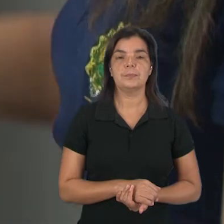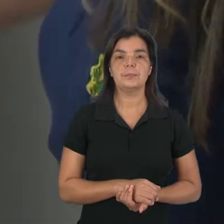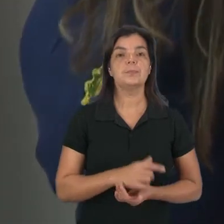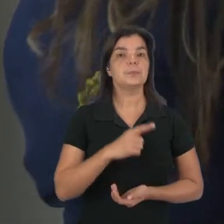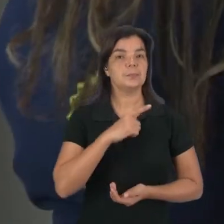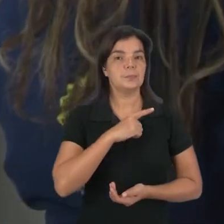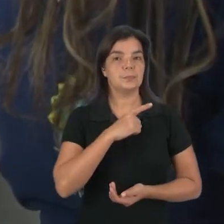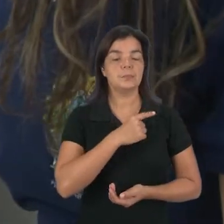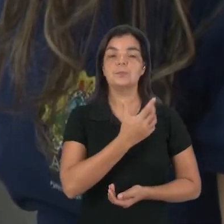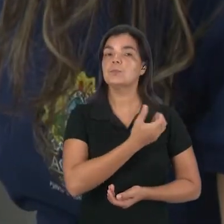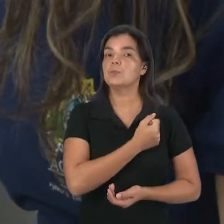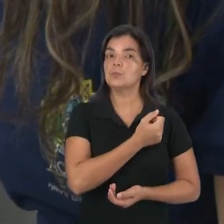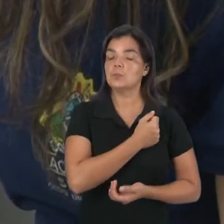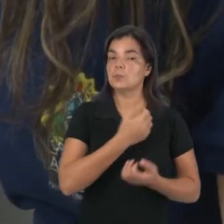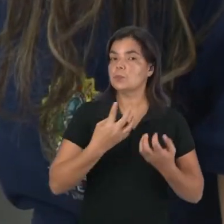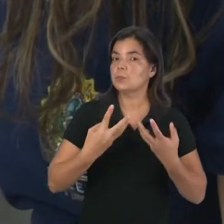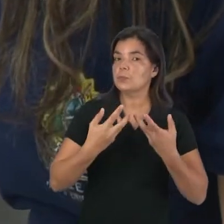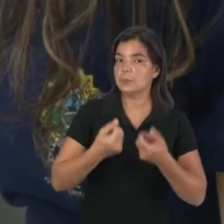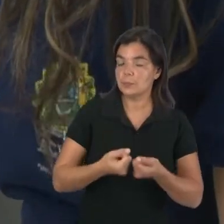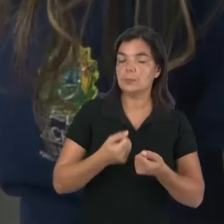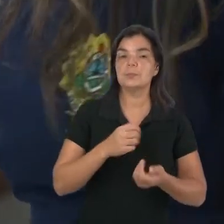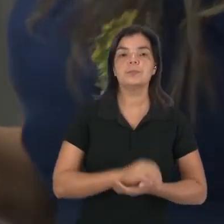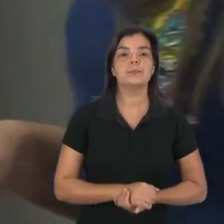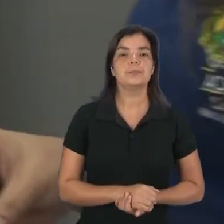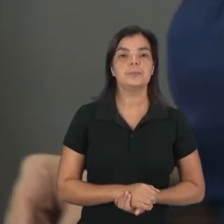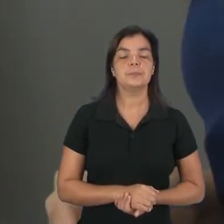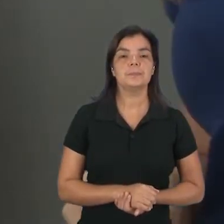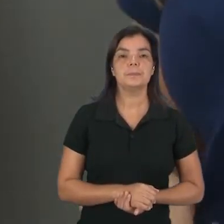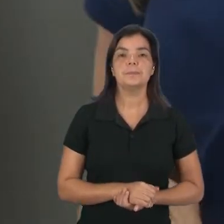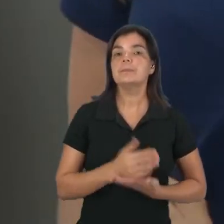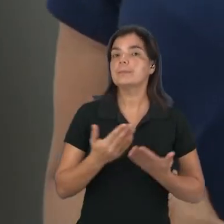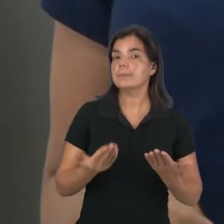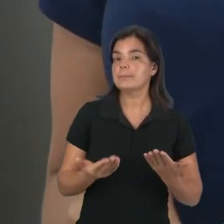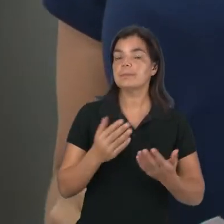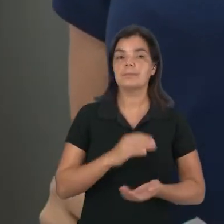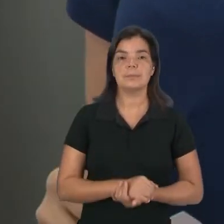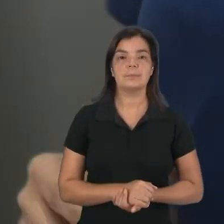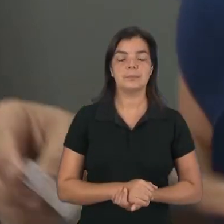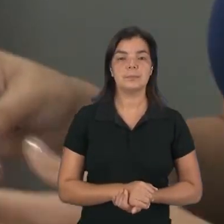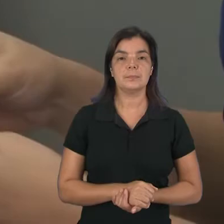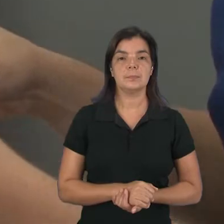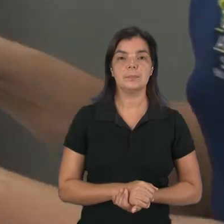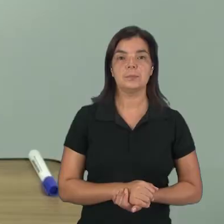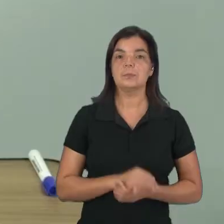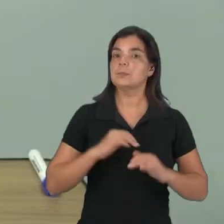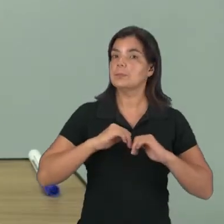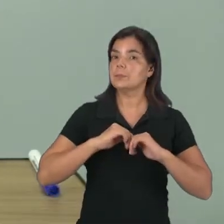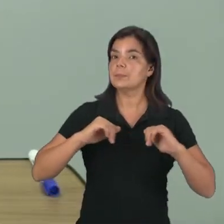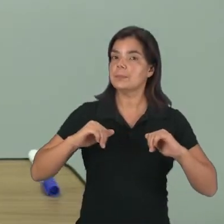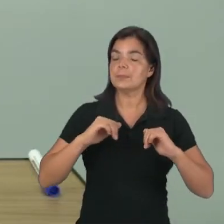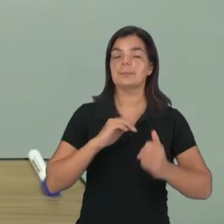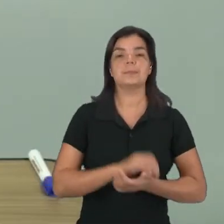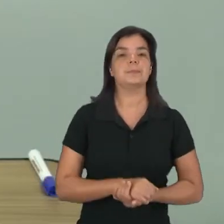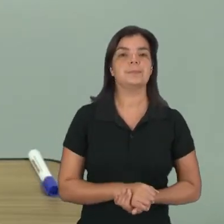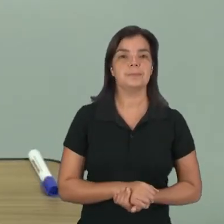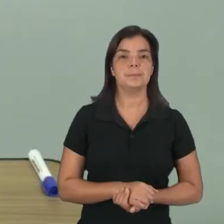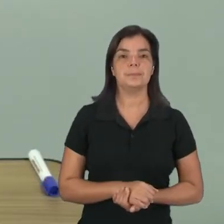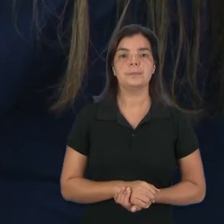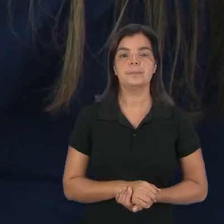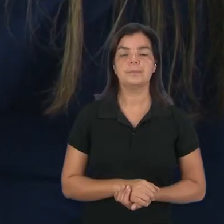tem o número completo, certo? Muito bem. E agora nós vamos decompor. Vamos lá.